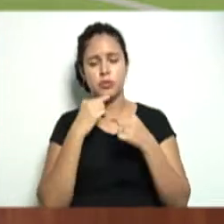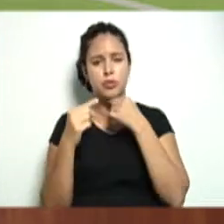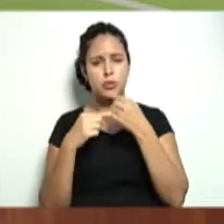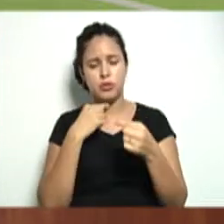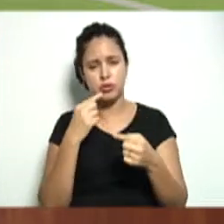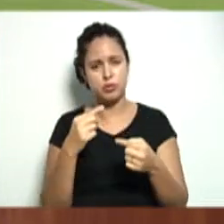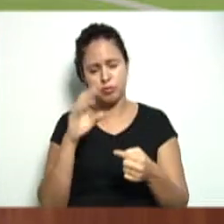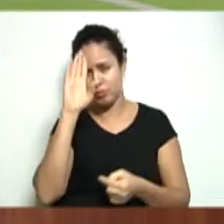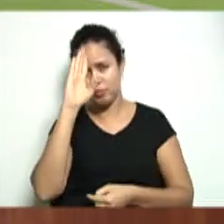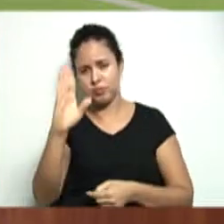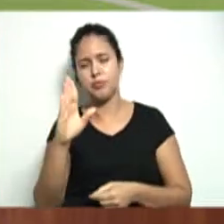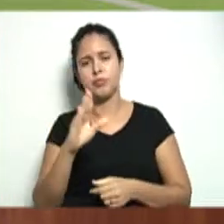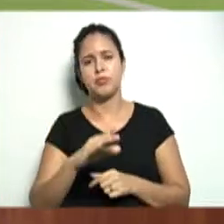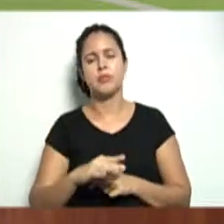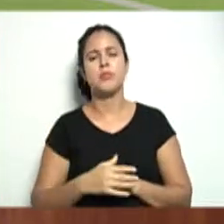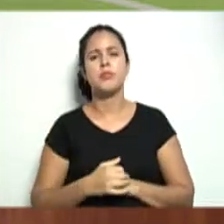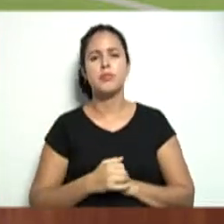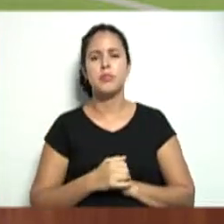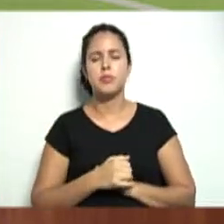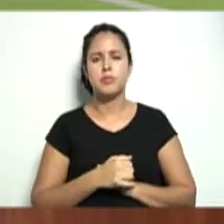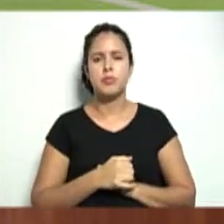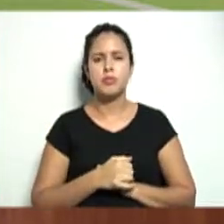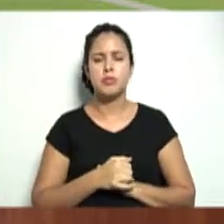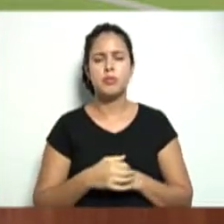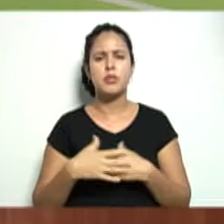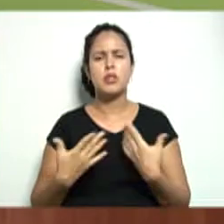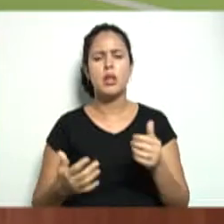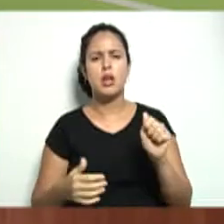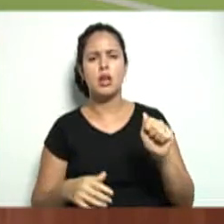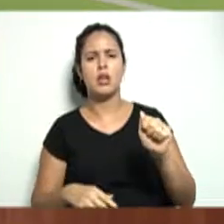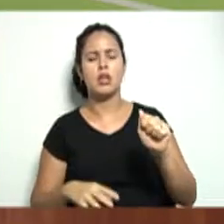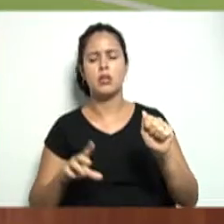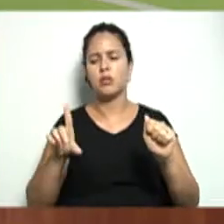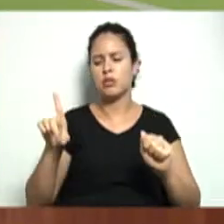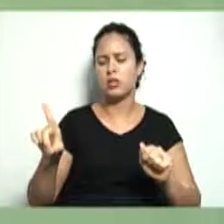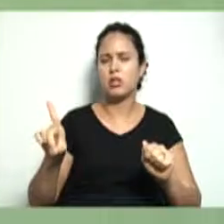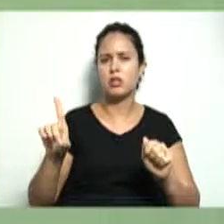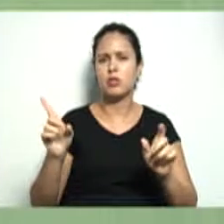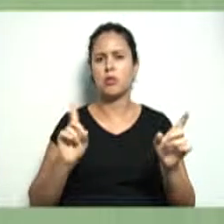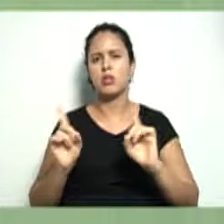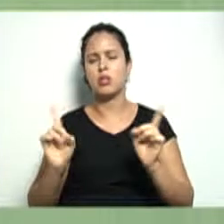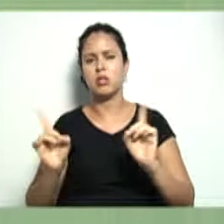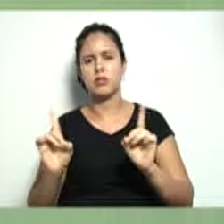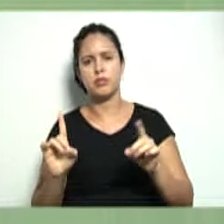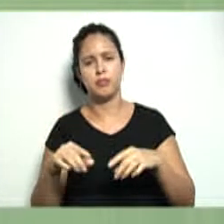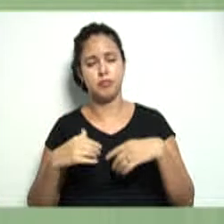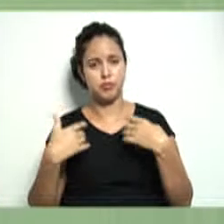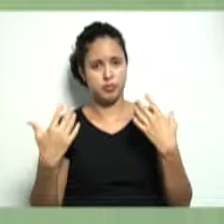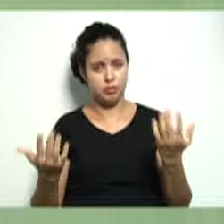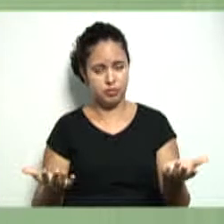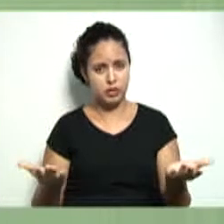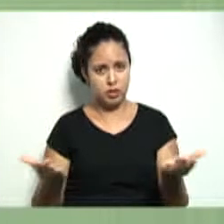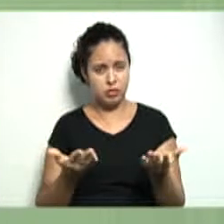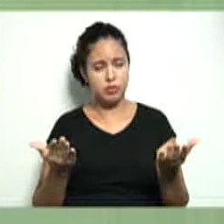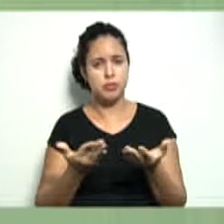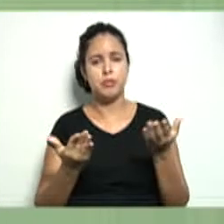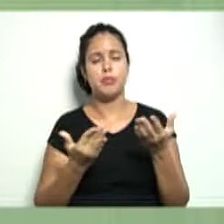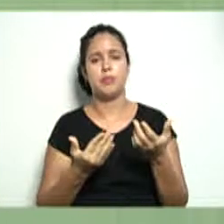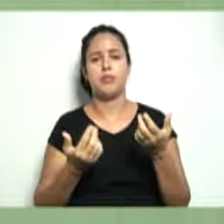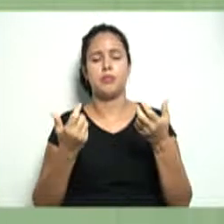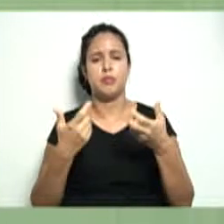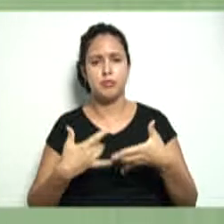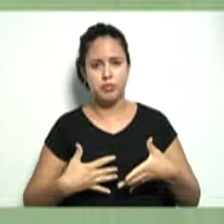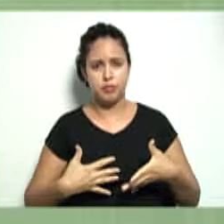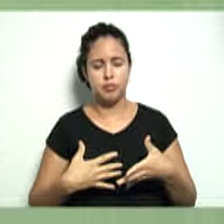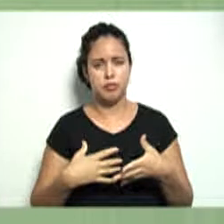com essa situação. É letra A ou letra D? Então, gente, olha só, essa questão ela é uma